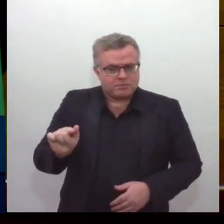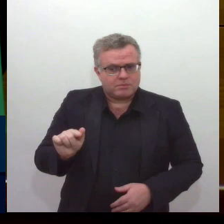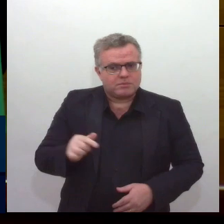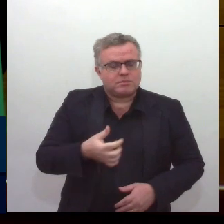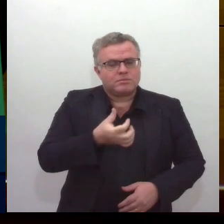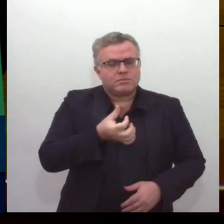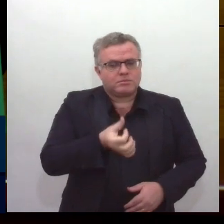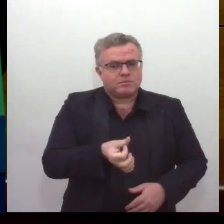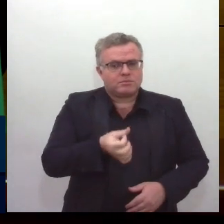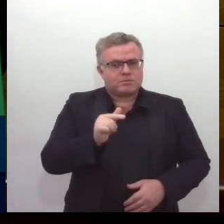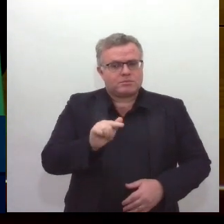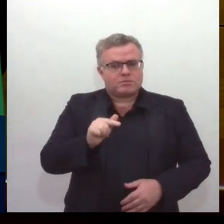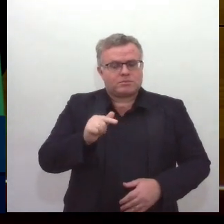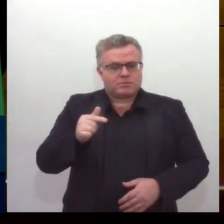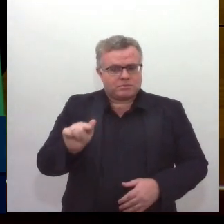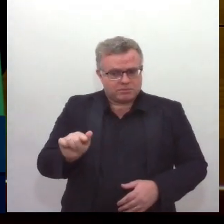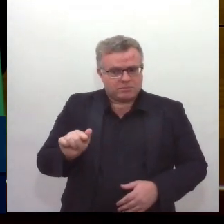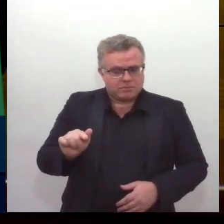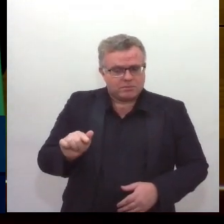677,